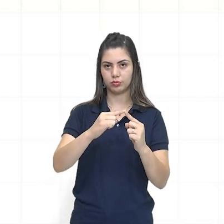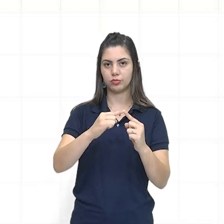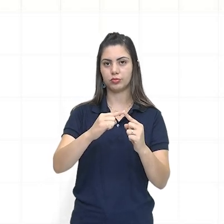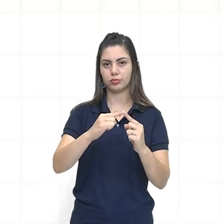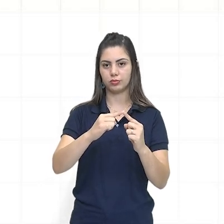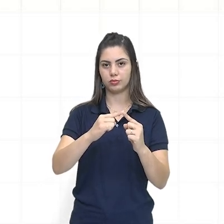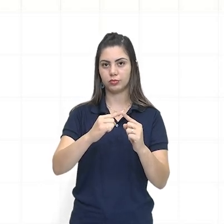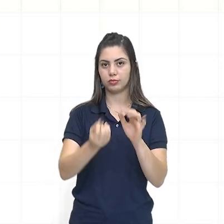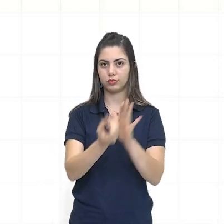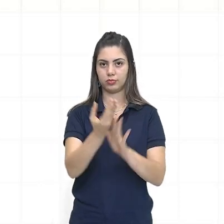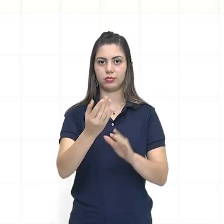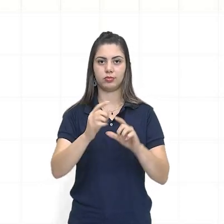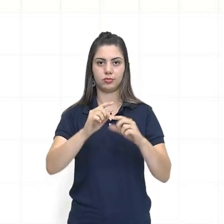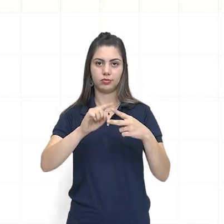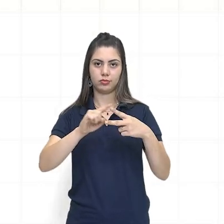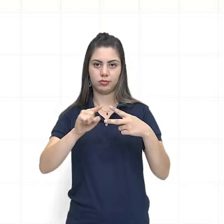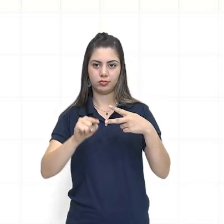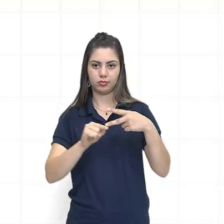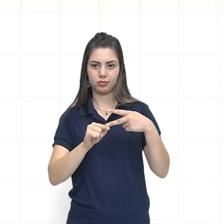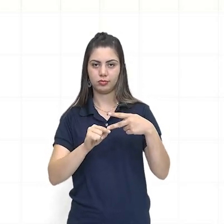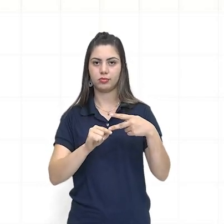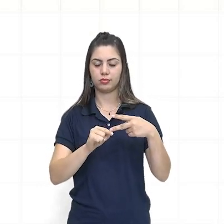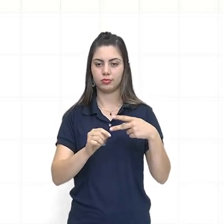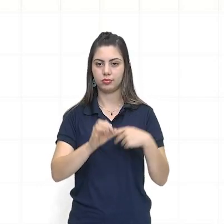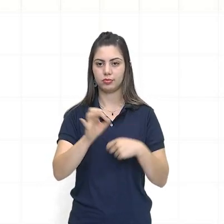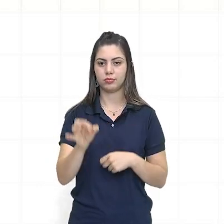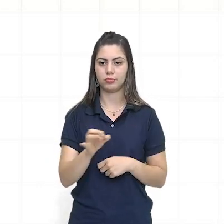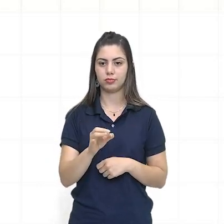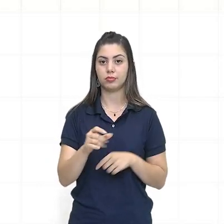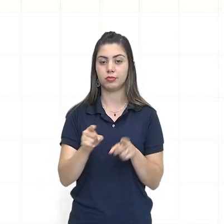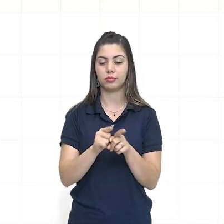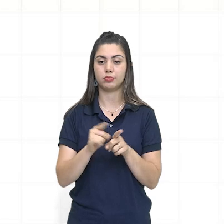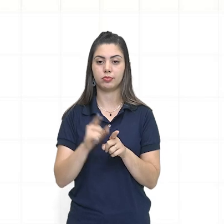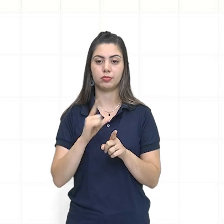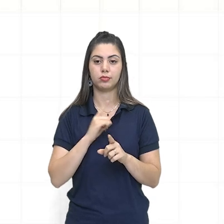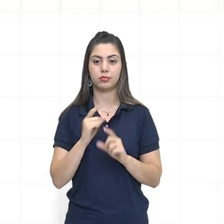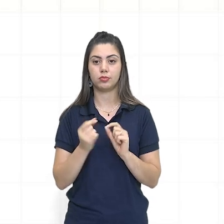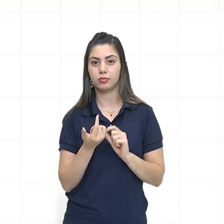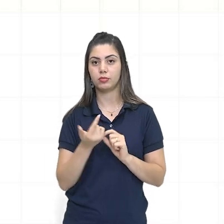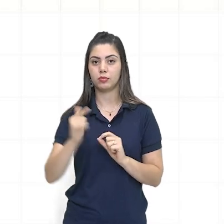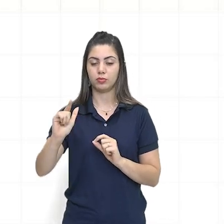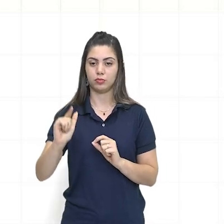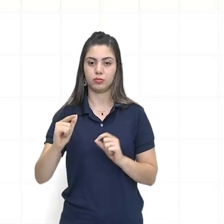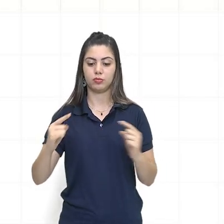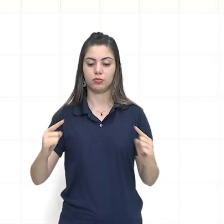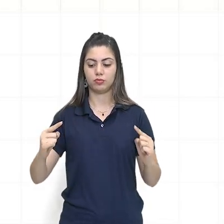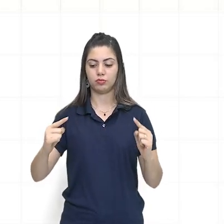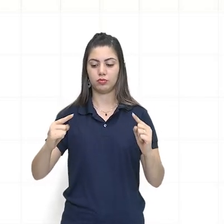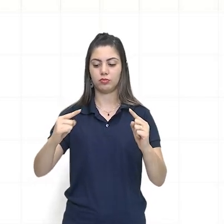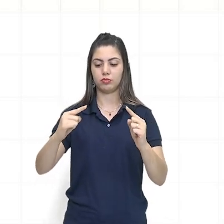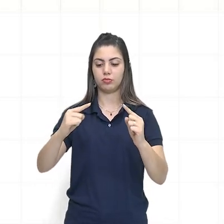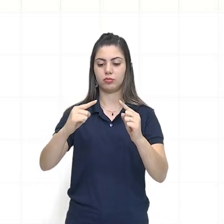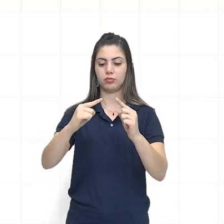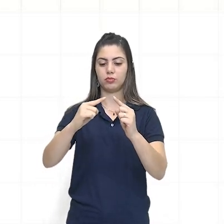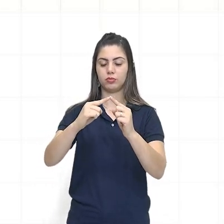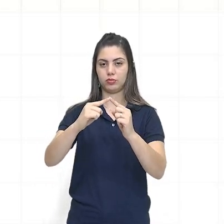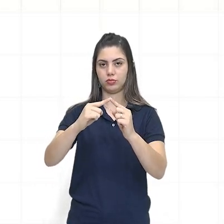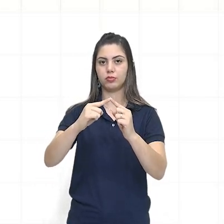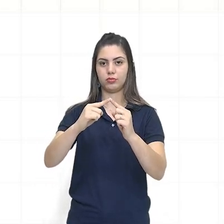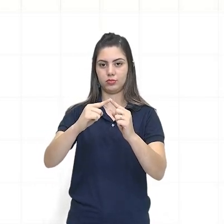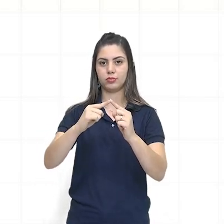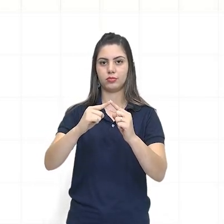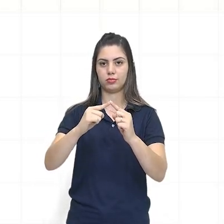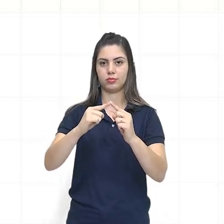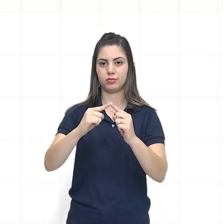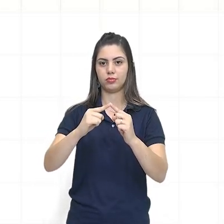aqui, que eu destaquei em vermelho. Temos essa outra semirreta aqui, ó, e que vão se